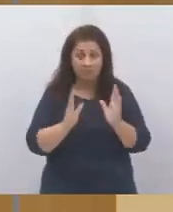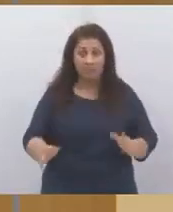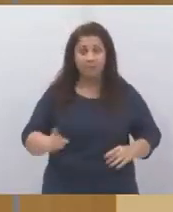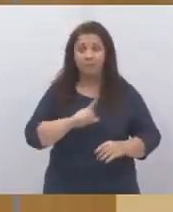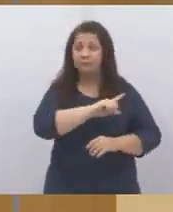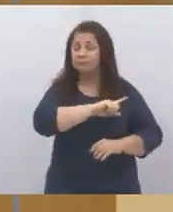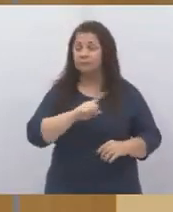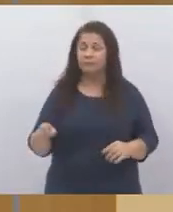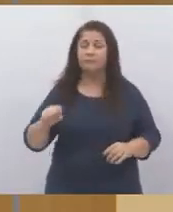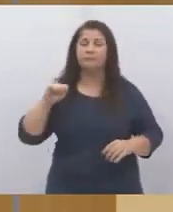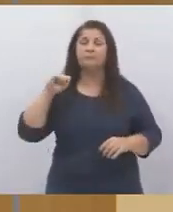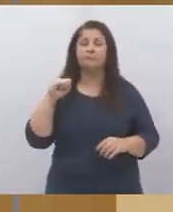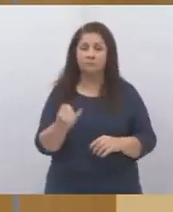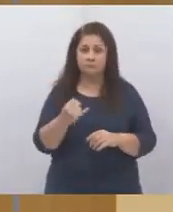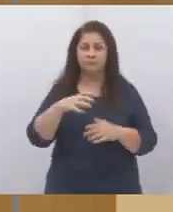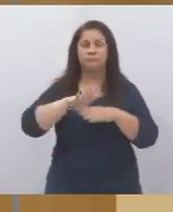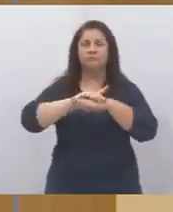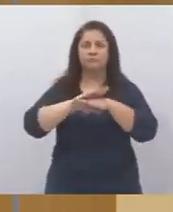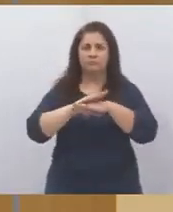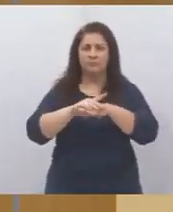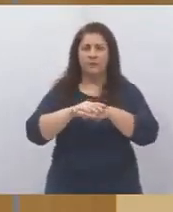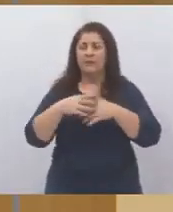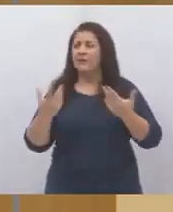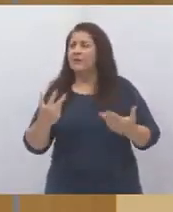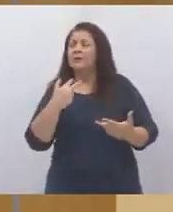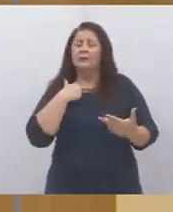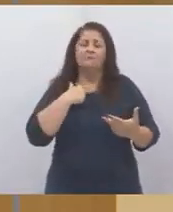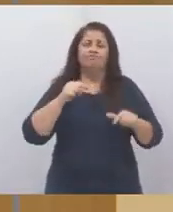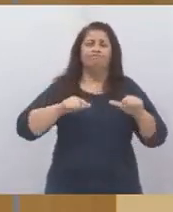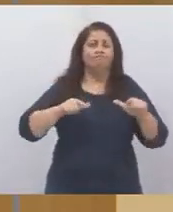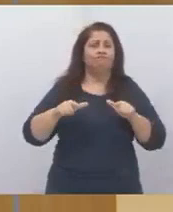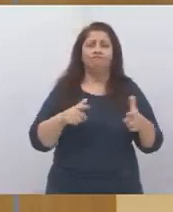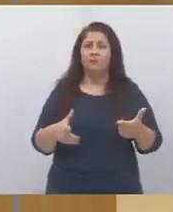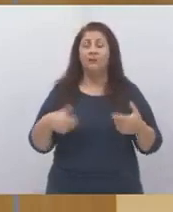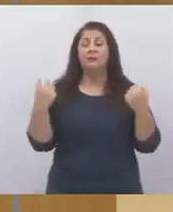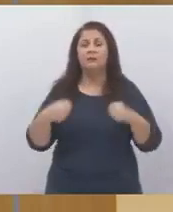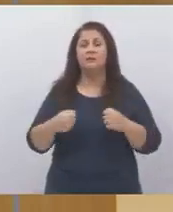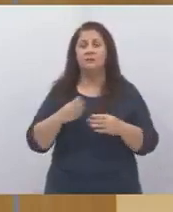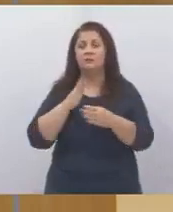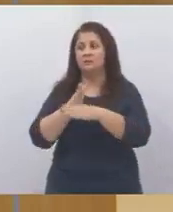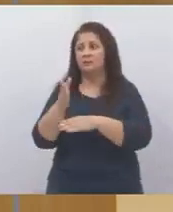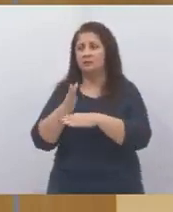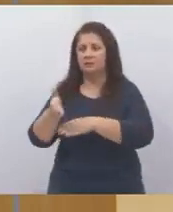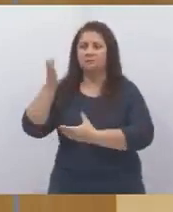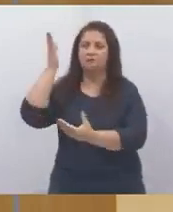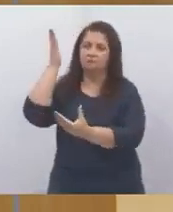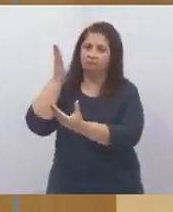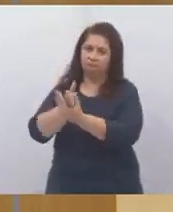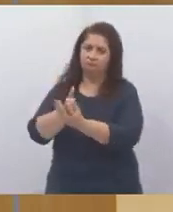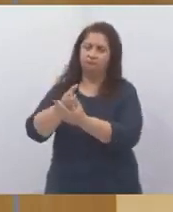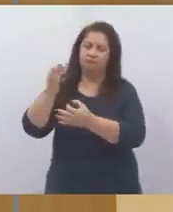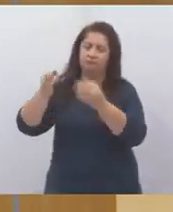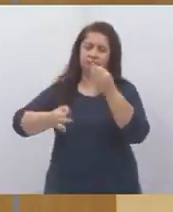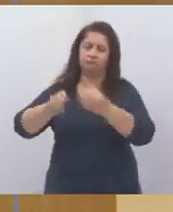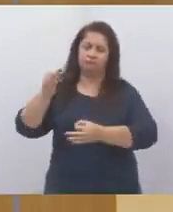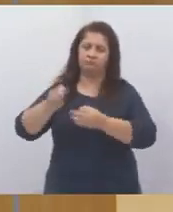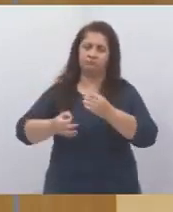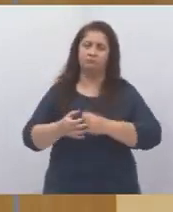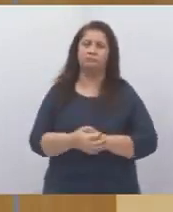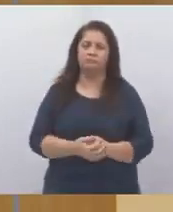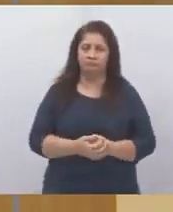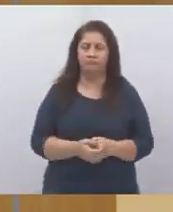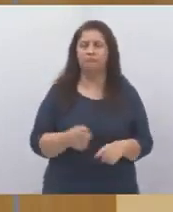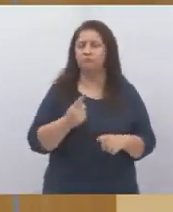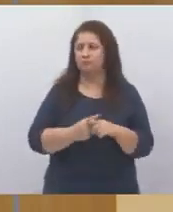se aquela doença tiver em capacitando ela tá e ela precisa ingressar em juízo porque aí o perito do